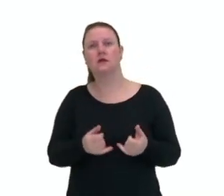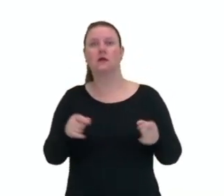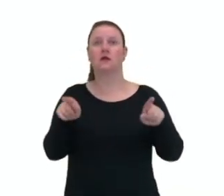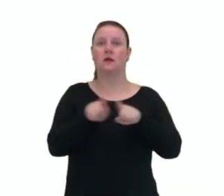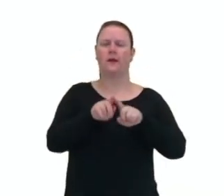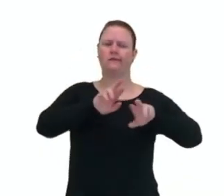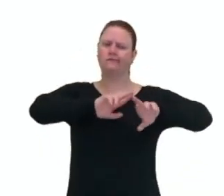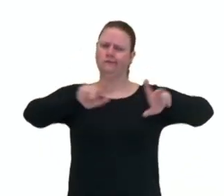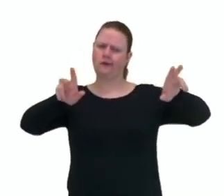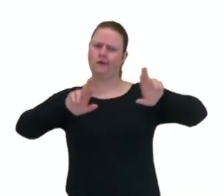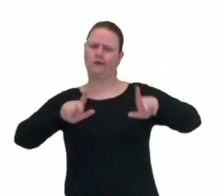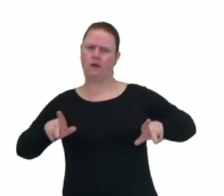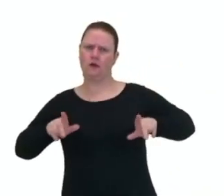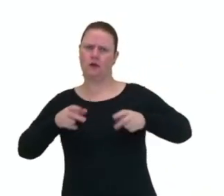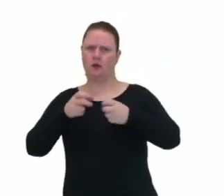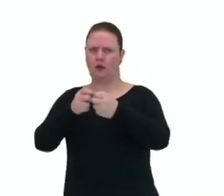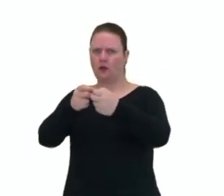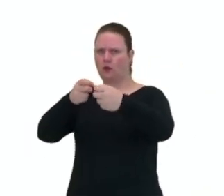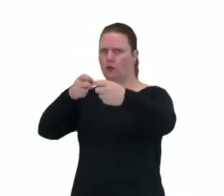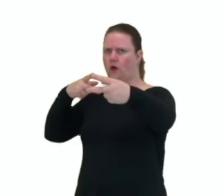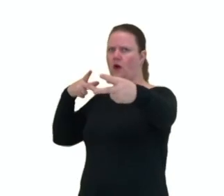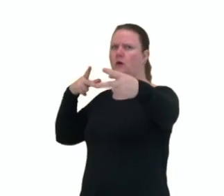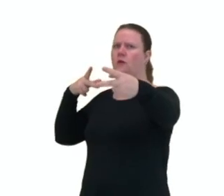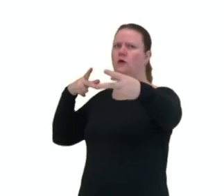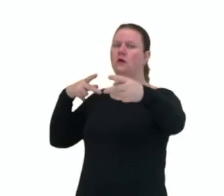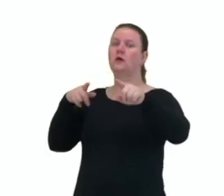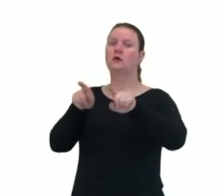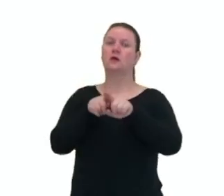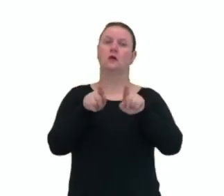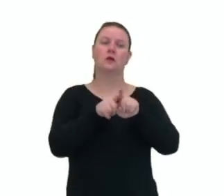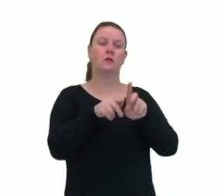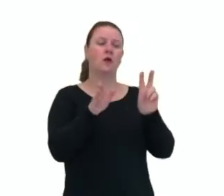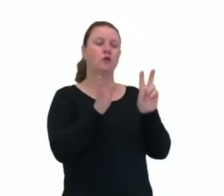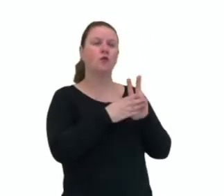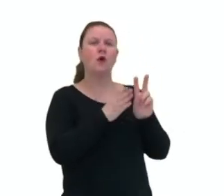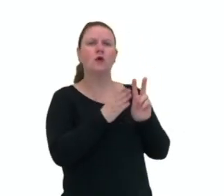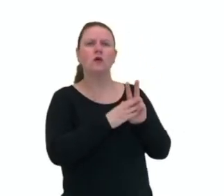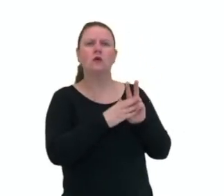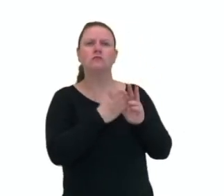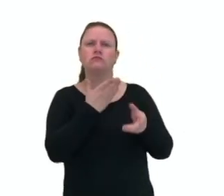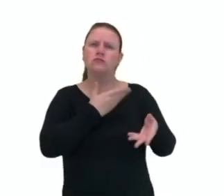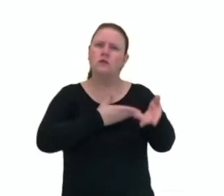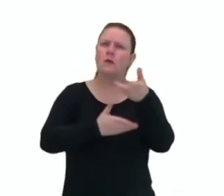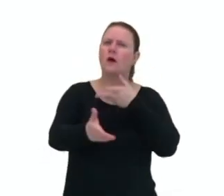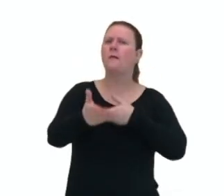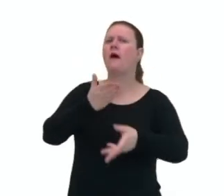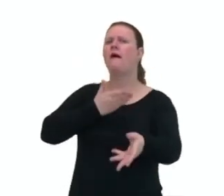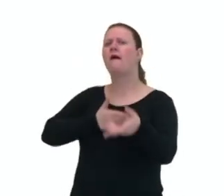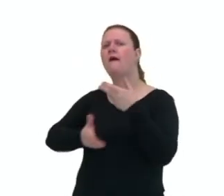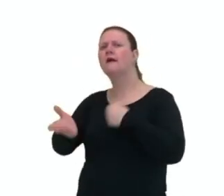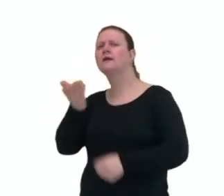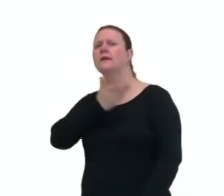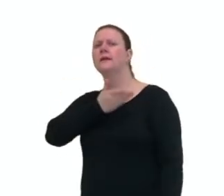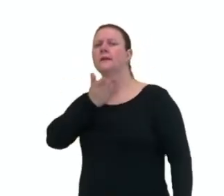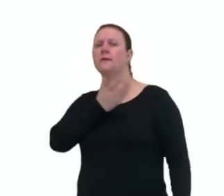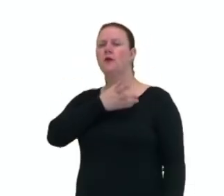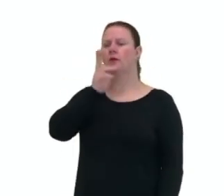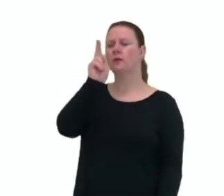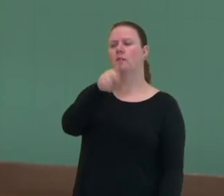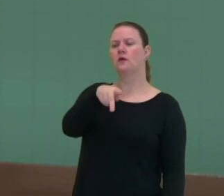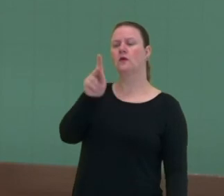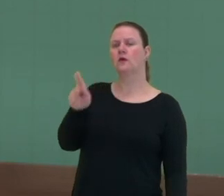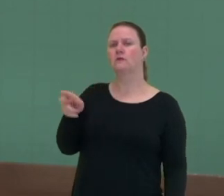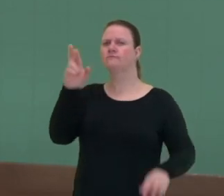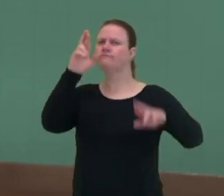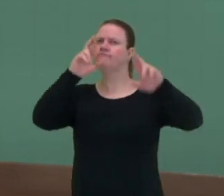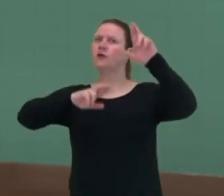percebeu entre o tiro com arco e o arco e flecha. Depois compartilhe com os seus colegas, com o seu professor e